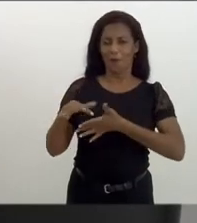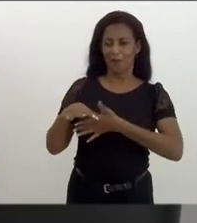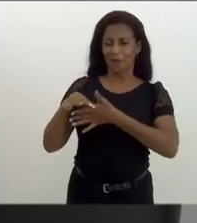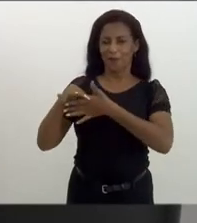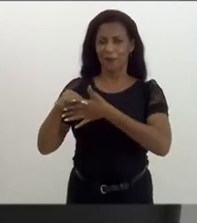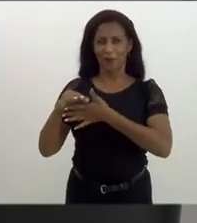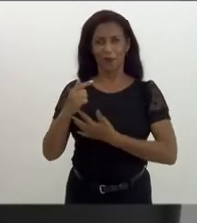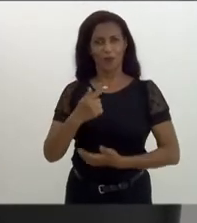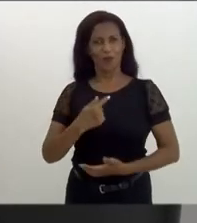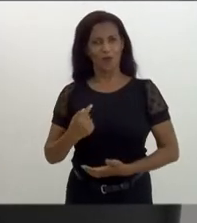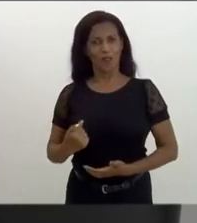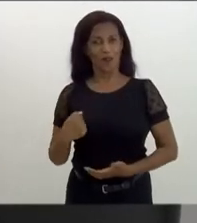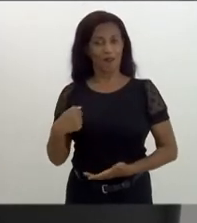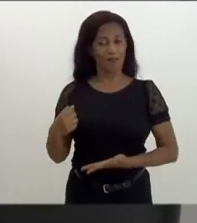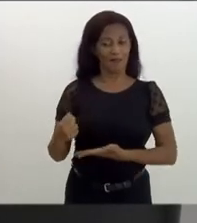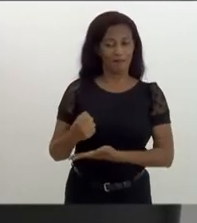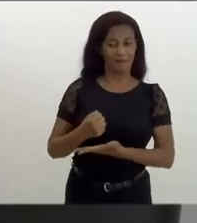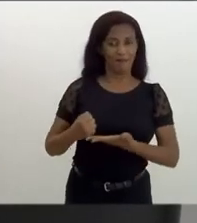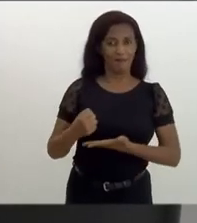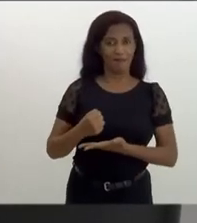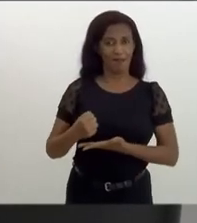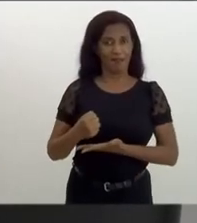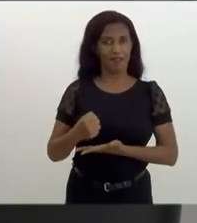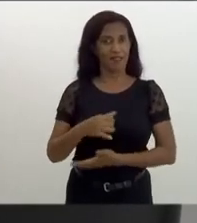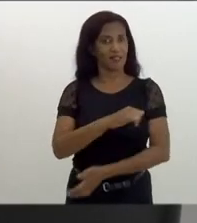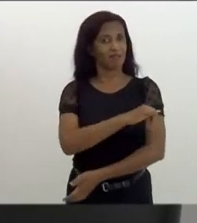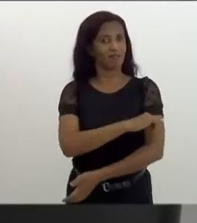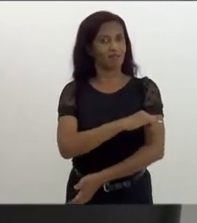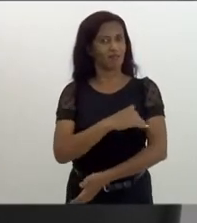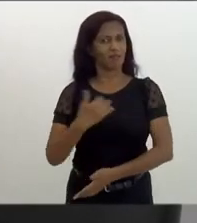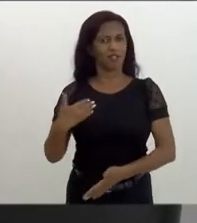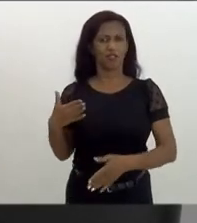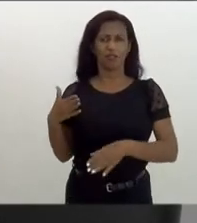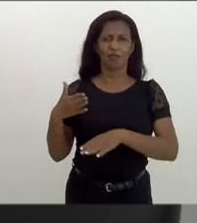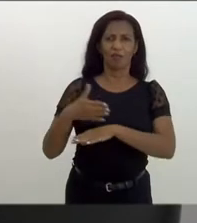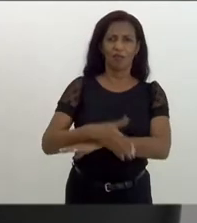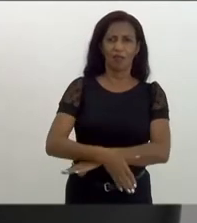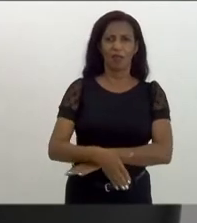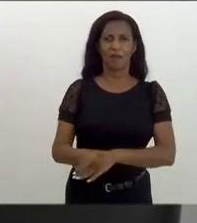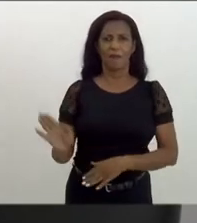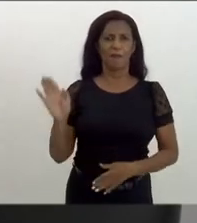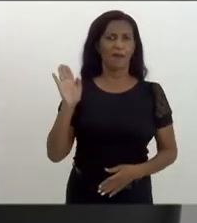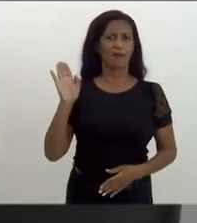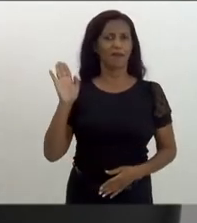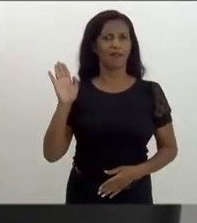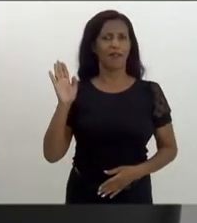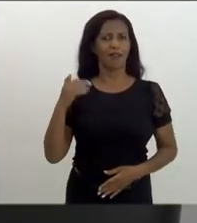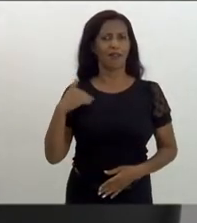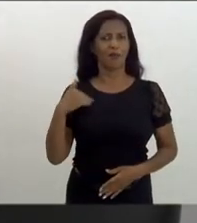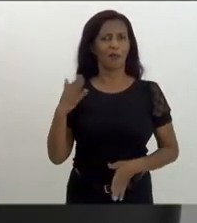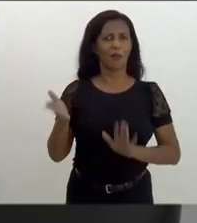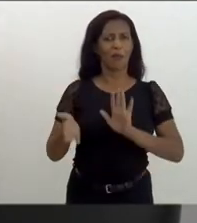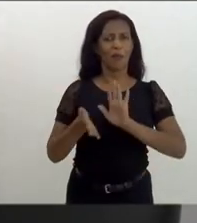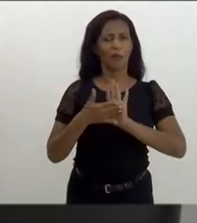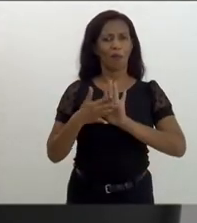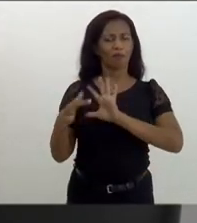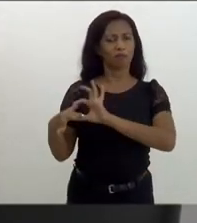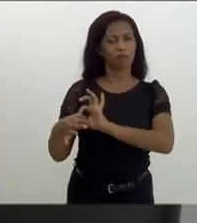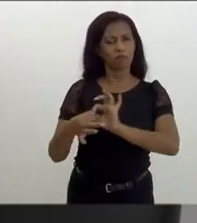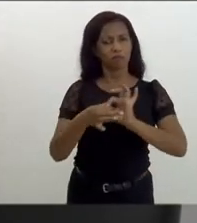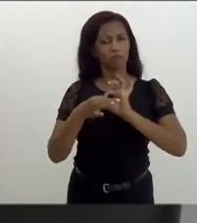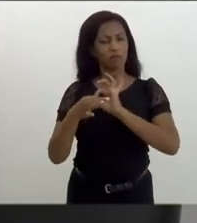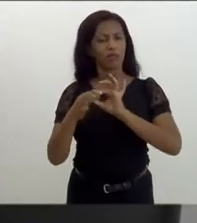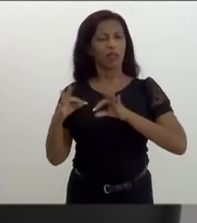a minha base é um Rio de Janeiro eu desde que assumiu o meu mandato Eu tenho um firme propósito de me unir a todos